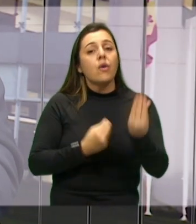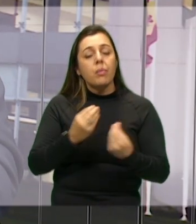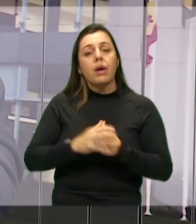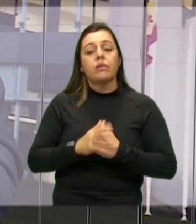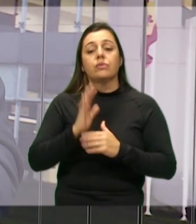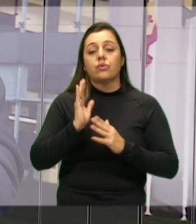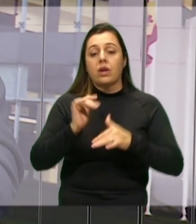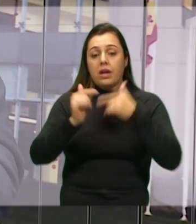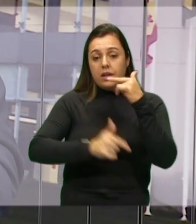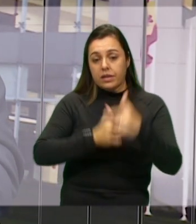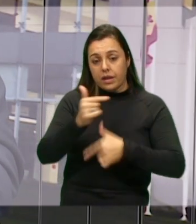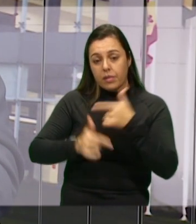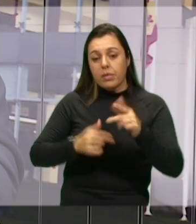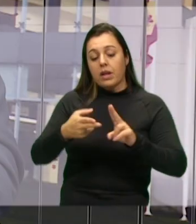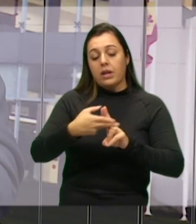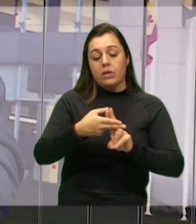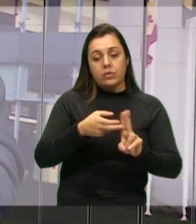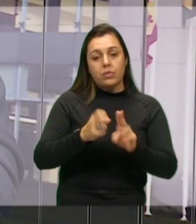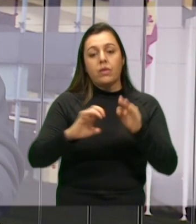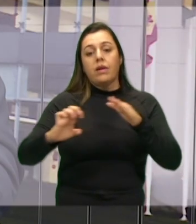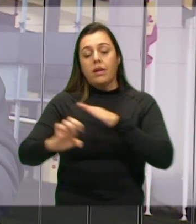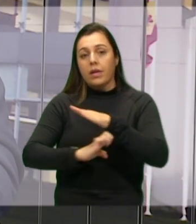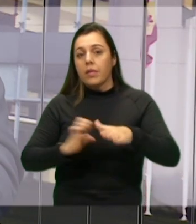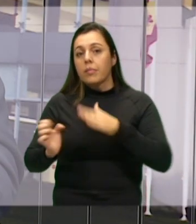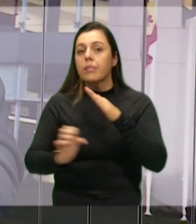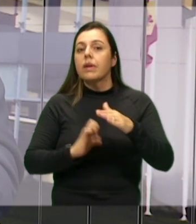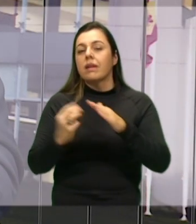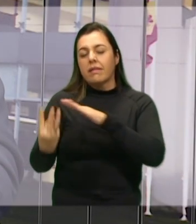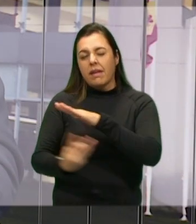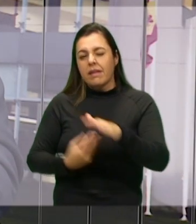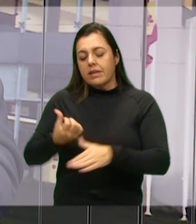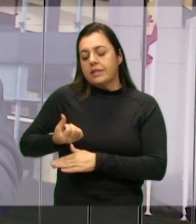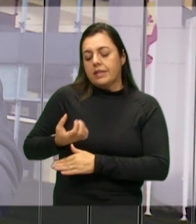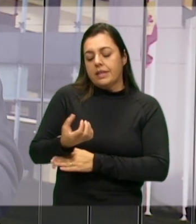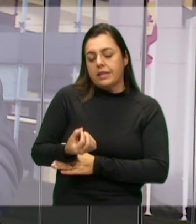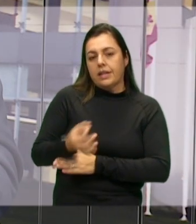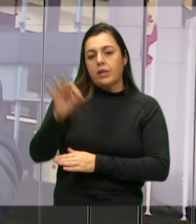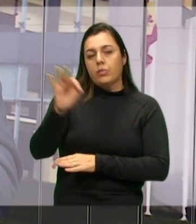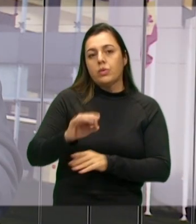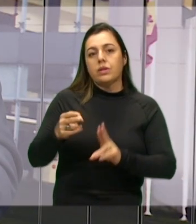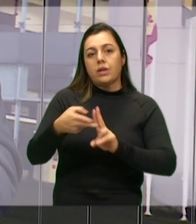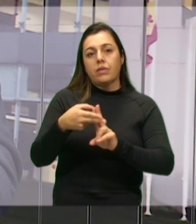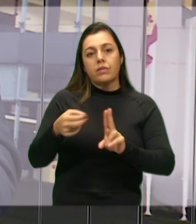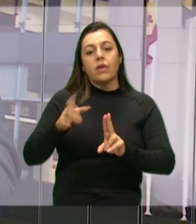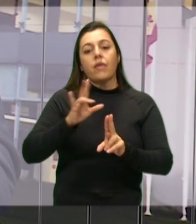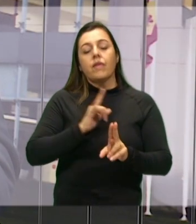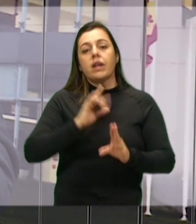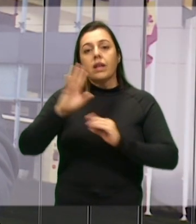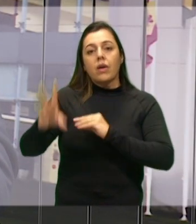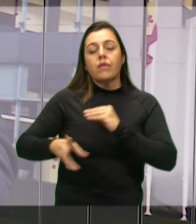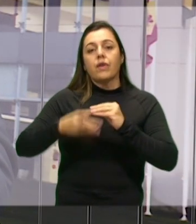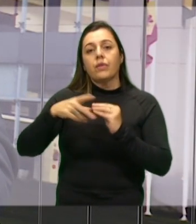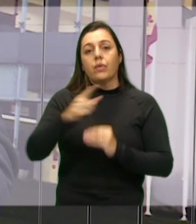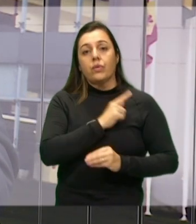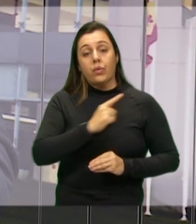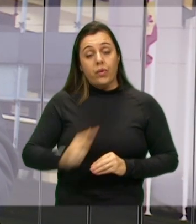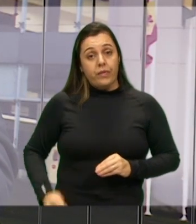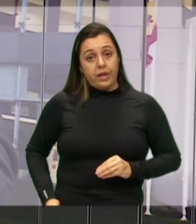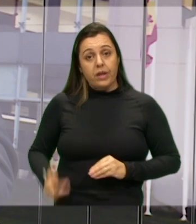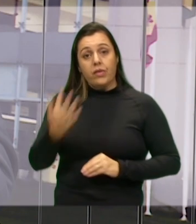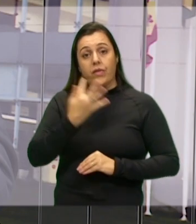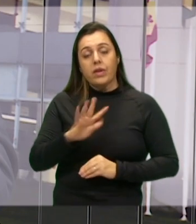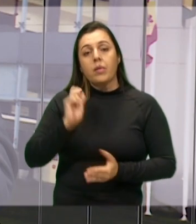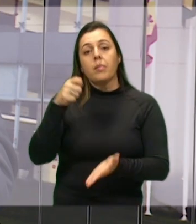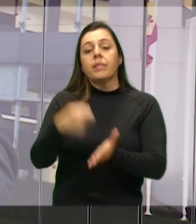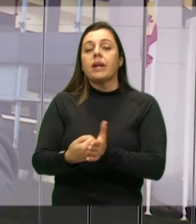aqueles que trabalham para o Sistema Único de Saúde, empresas que prestam serviço 60% SUS, receberão um complemento do governo para pagar